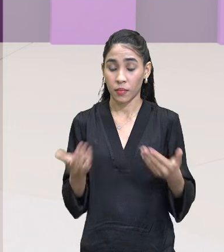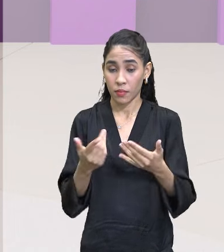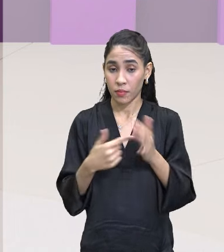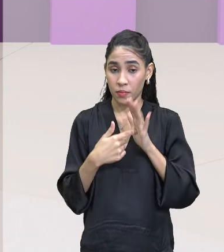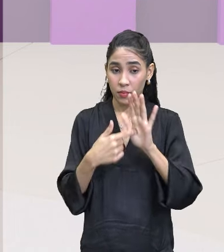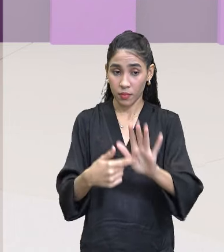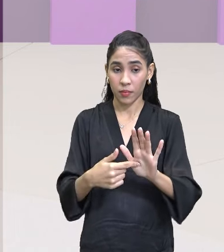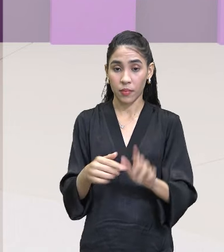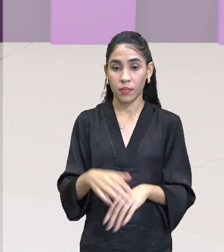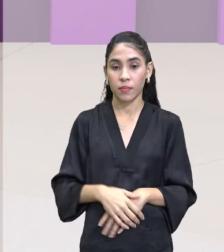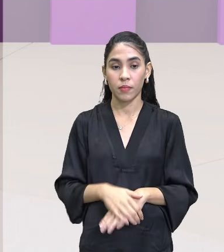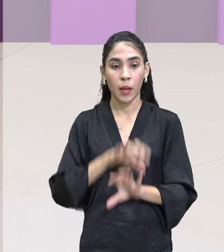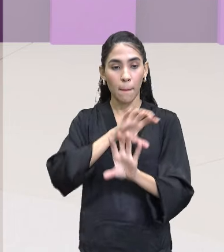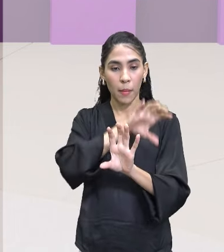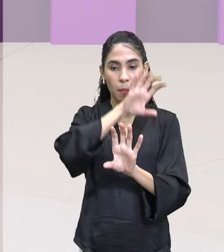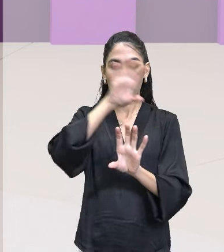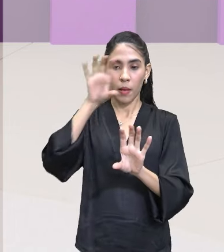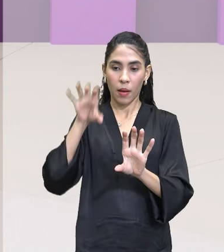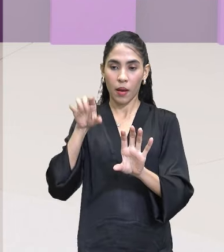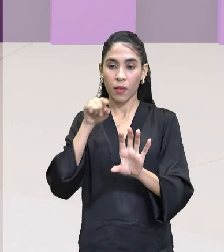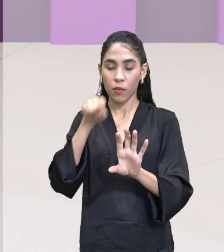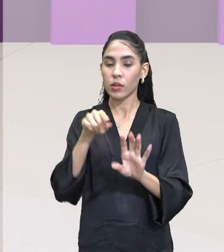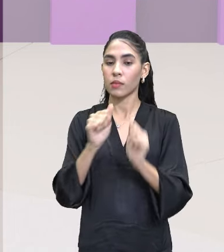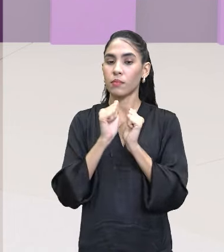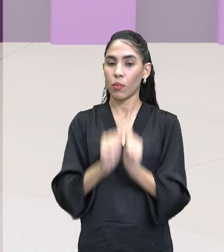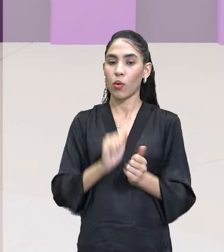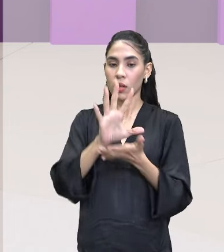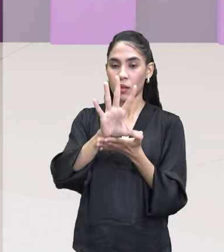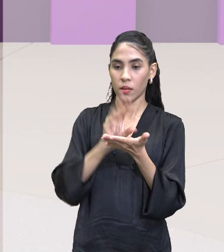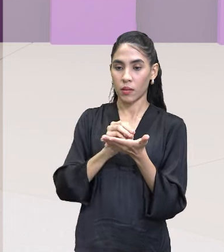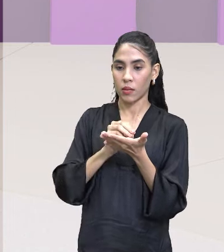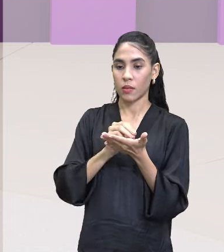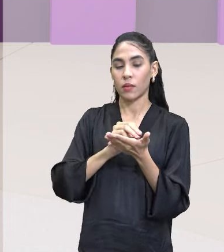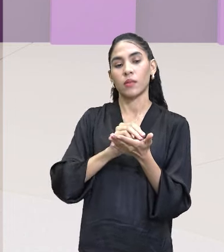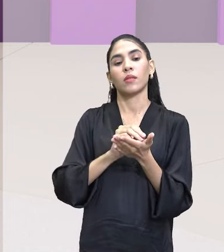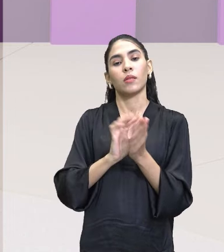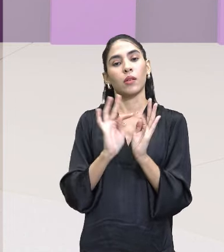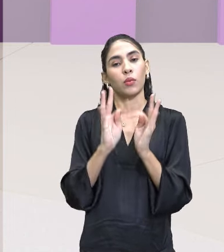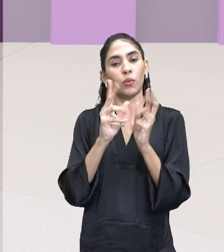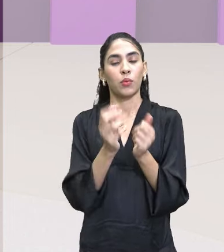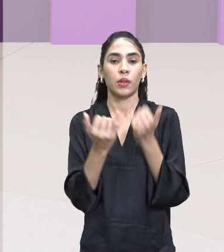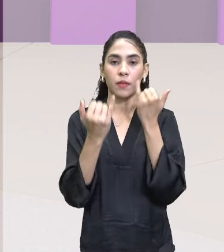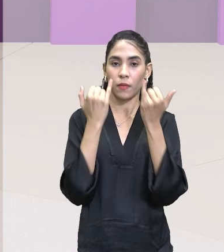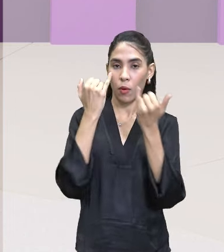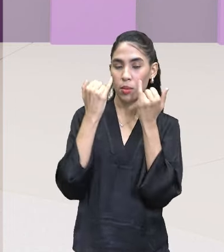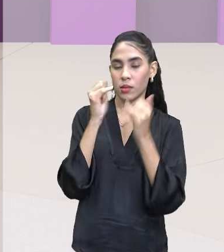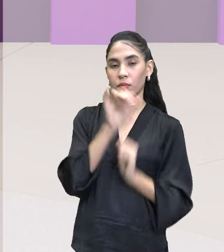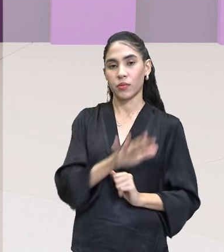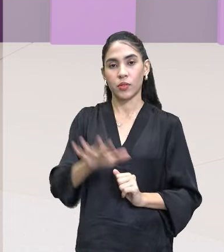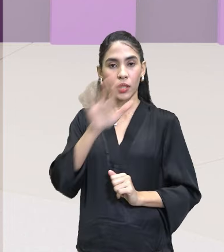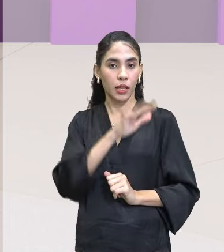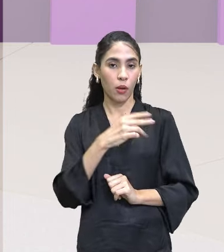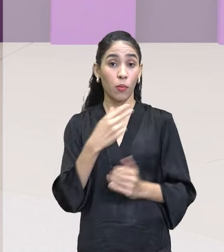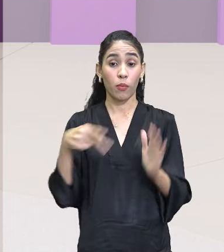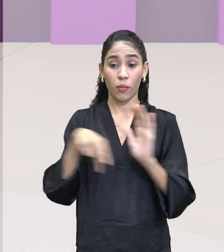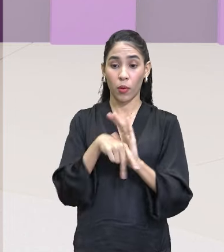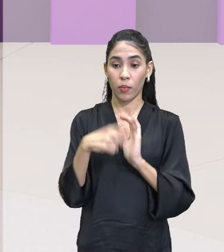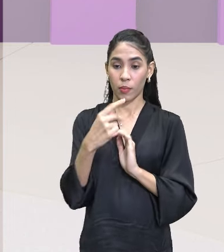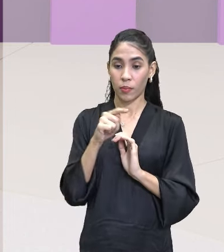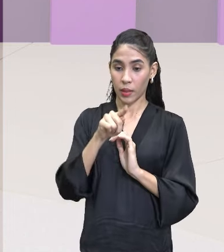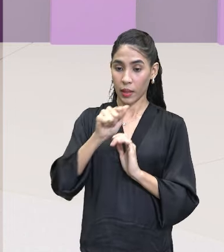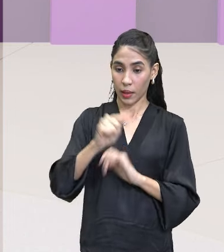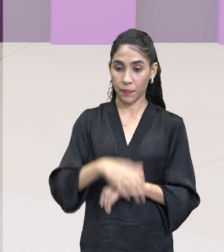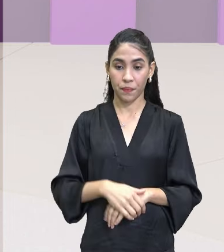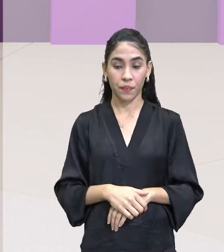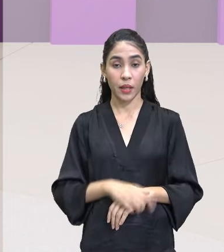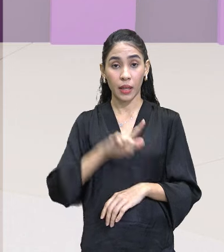aqui um mapa para que você possa ir acompanhar todos esses dados aí de forma geral de uma PA, que é uma